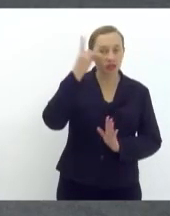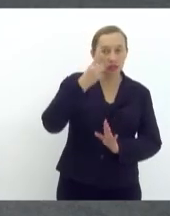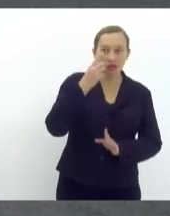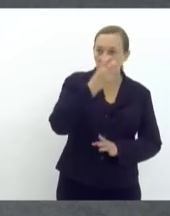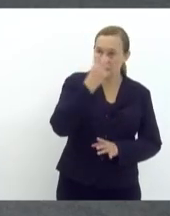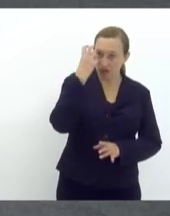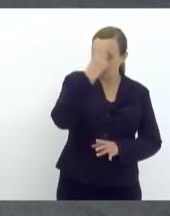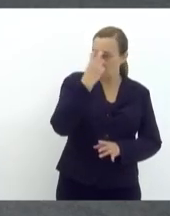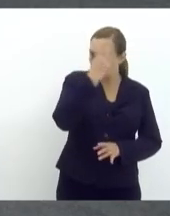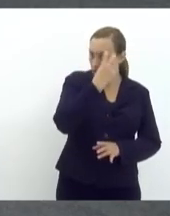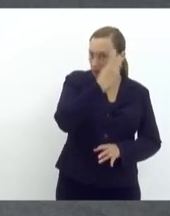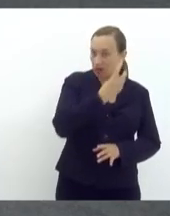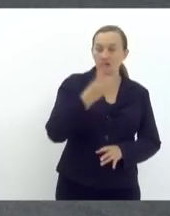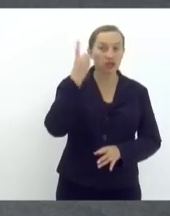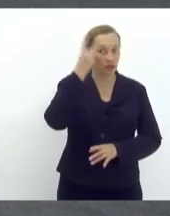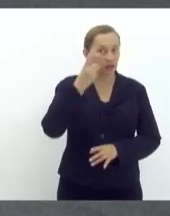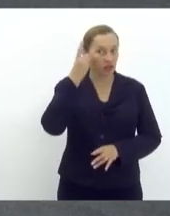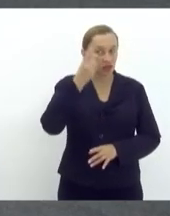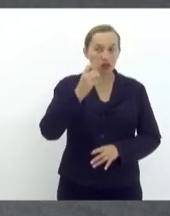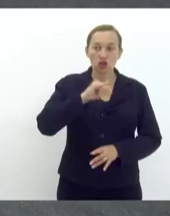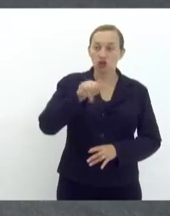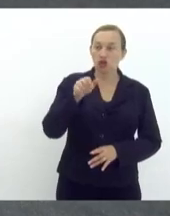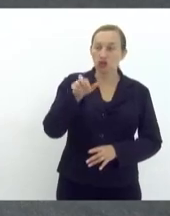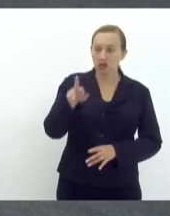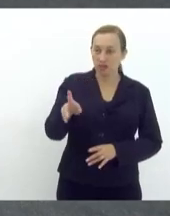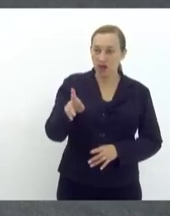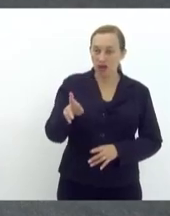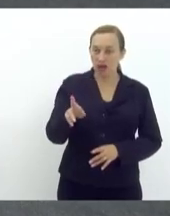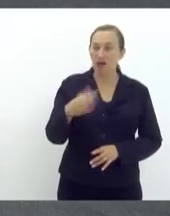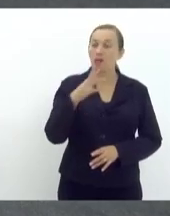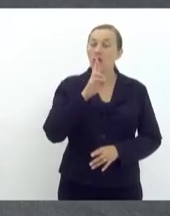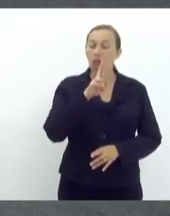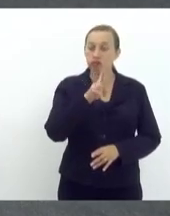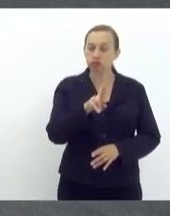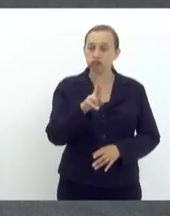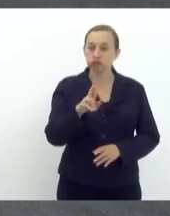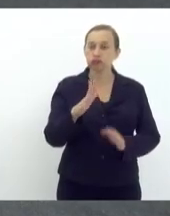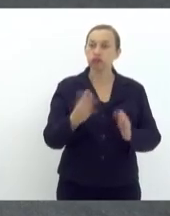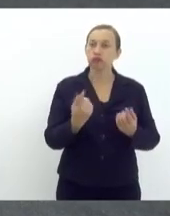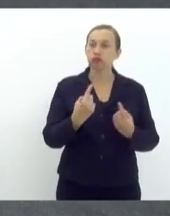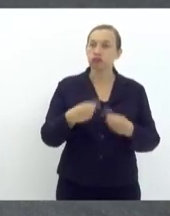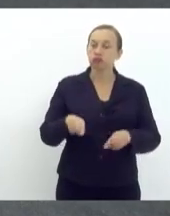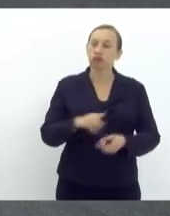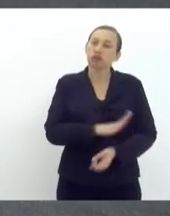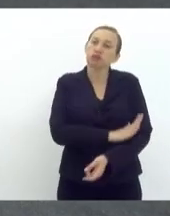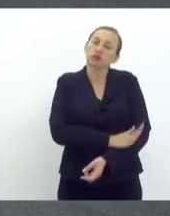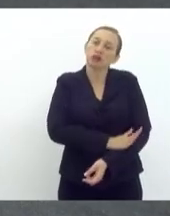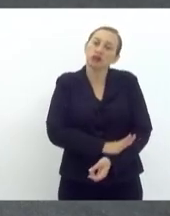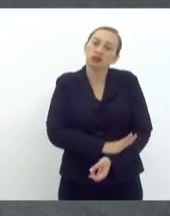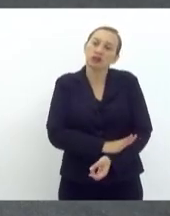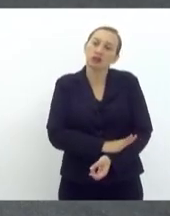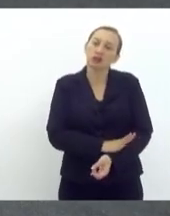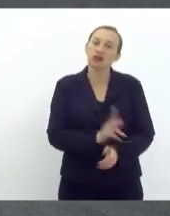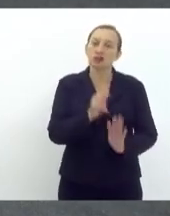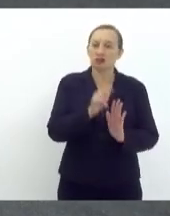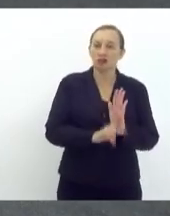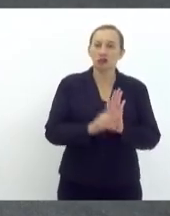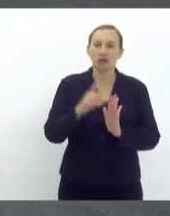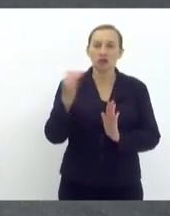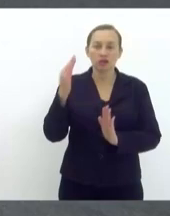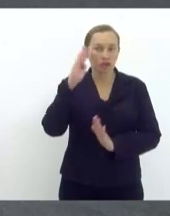do deputado Josemar Carvalho para gente aqui na casa responder ao racismo com essas agendas tão